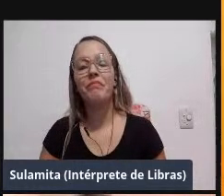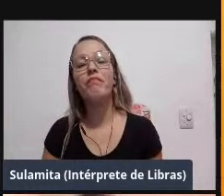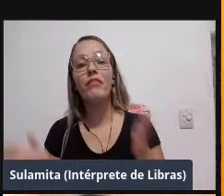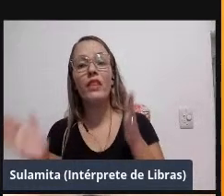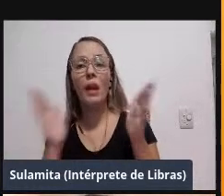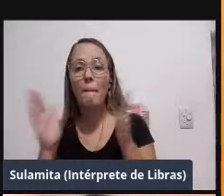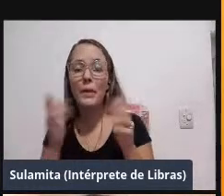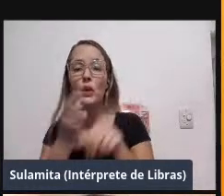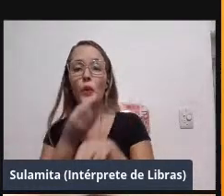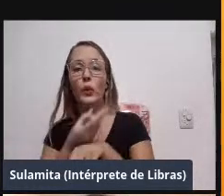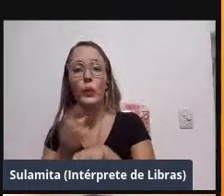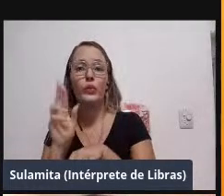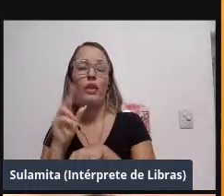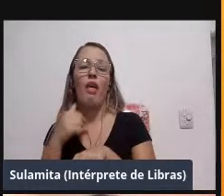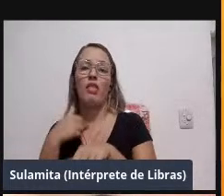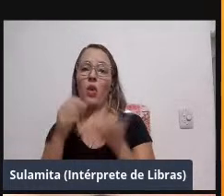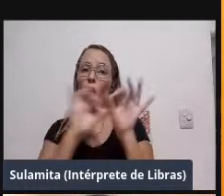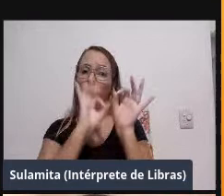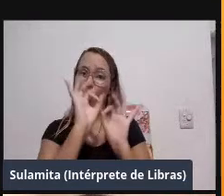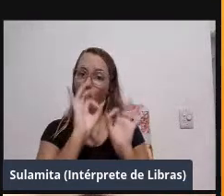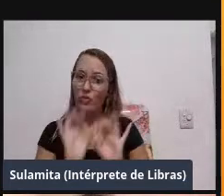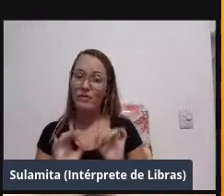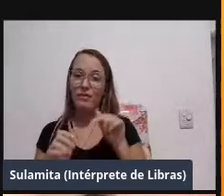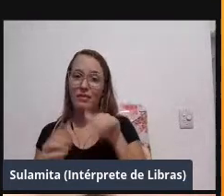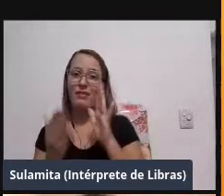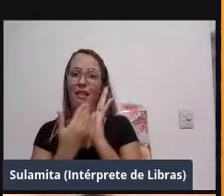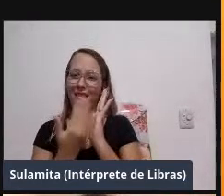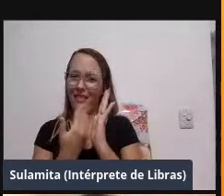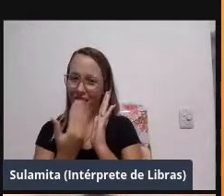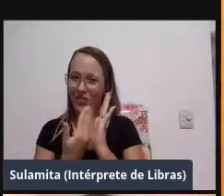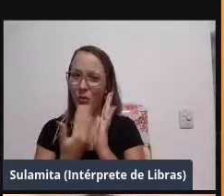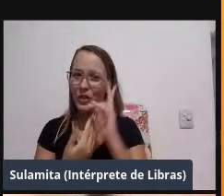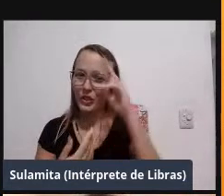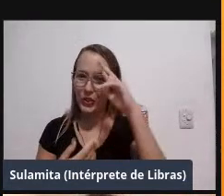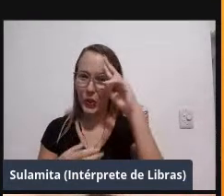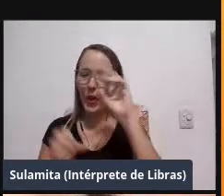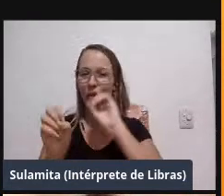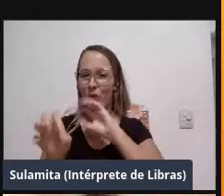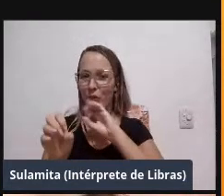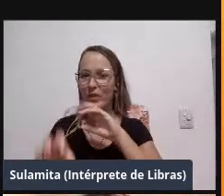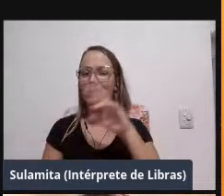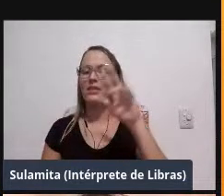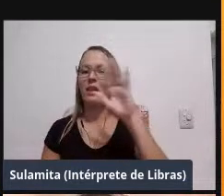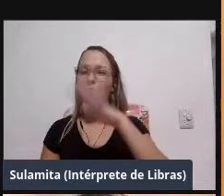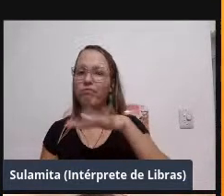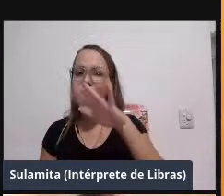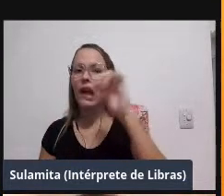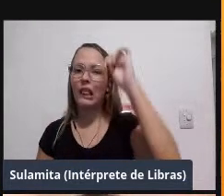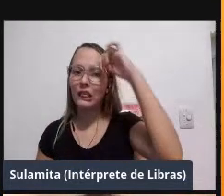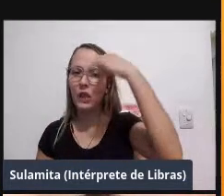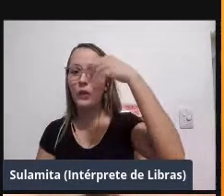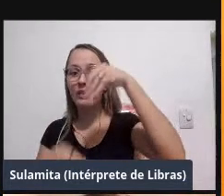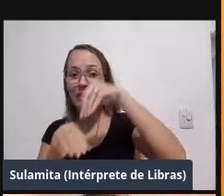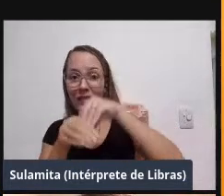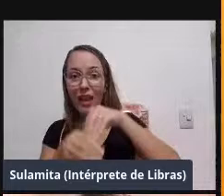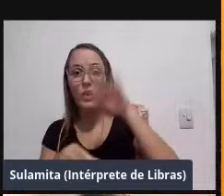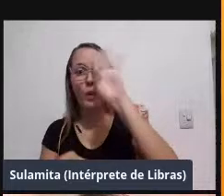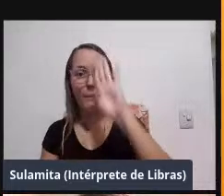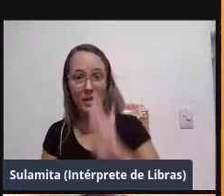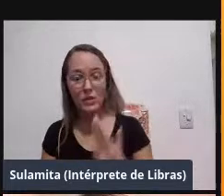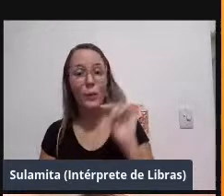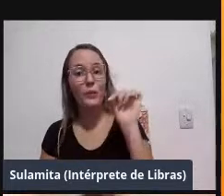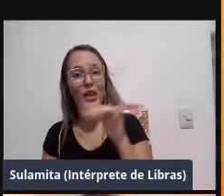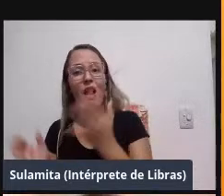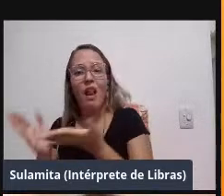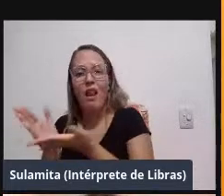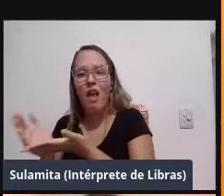organizei junto com o Marcos Vinícius esse livro, que é a História da Educação dos Negros no Brasil. Um livro, é uma coletânea de